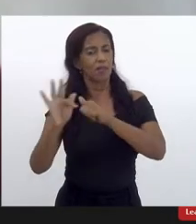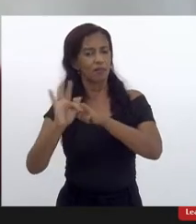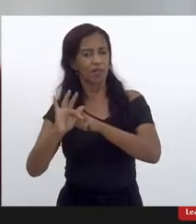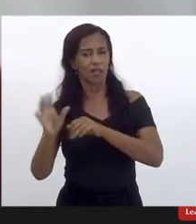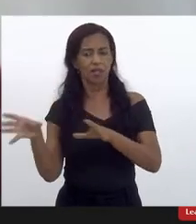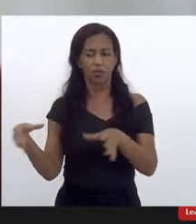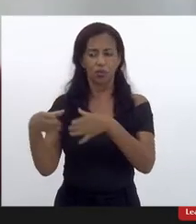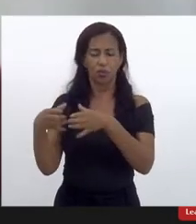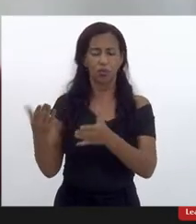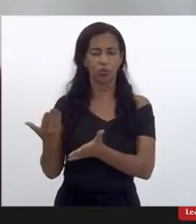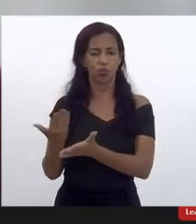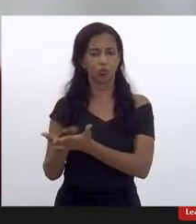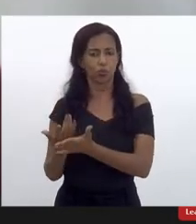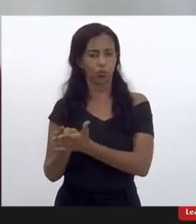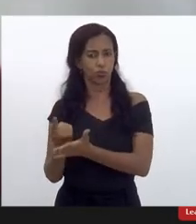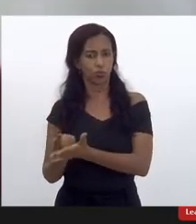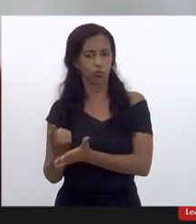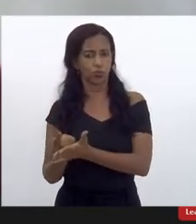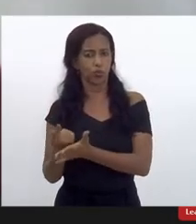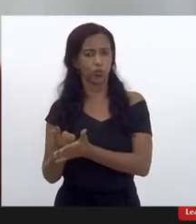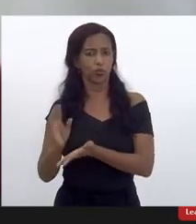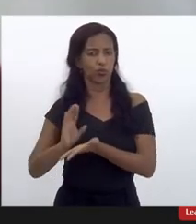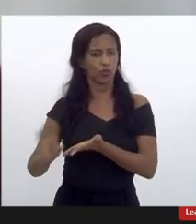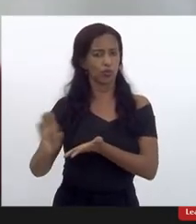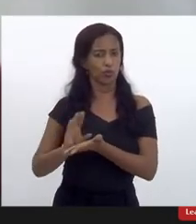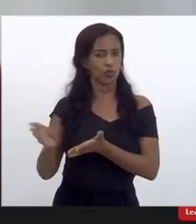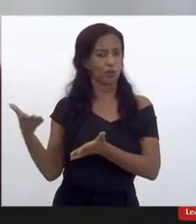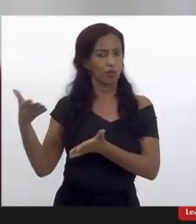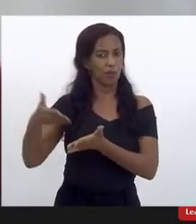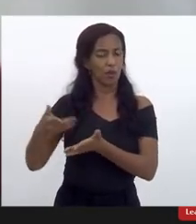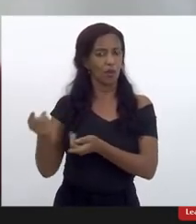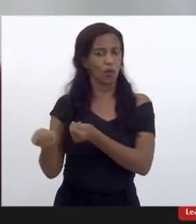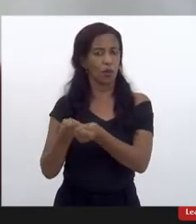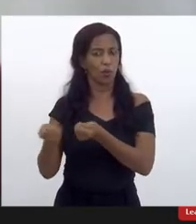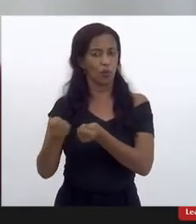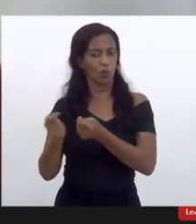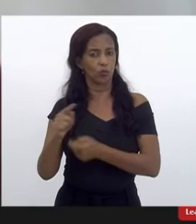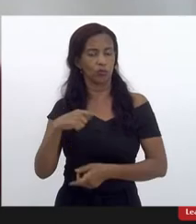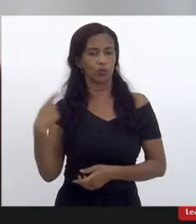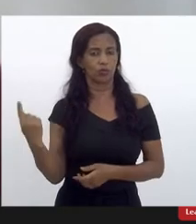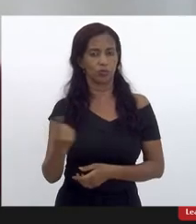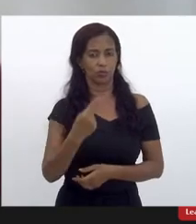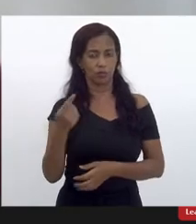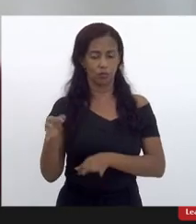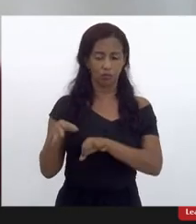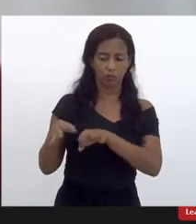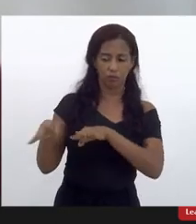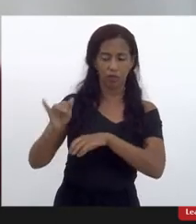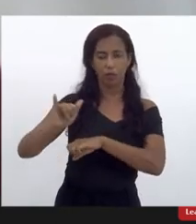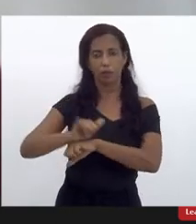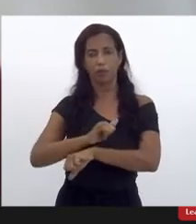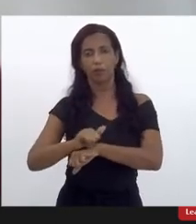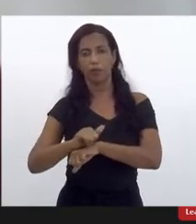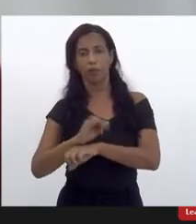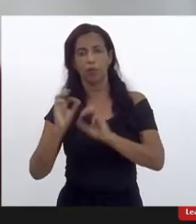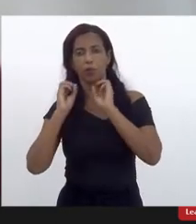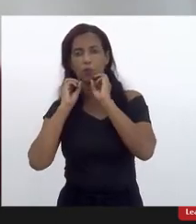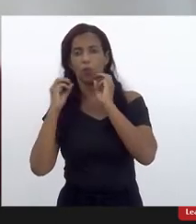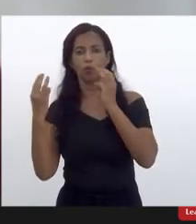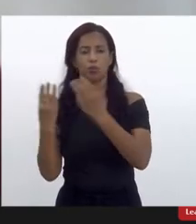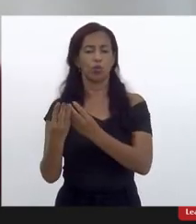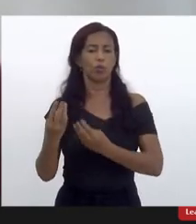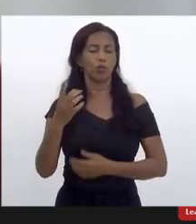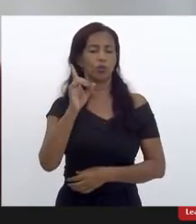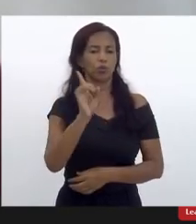um grupo de estudos de verba descentralizada com o nosso controle geral. Vamos começar a fazer workshop com os